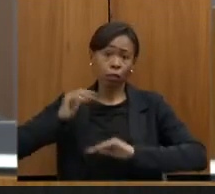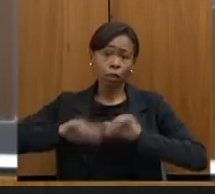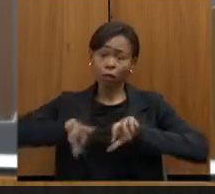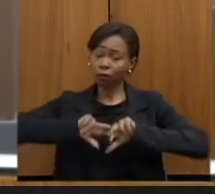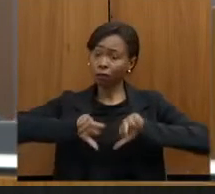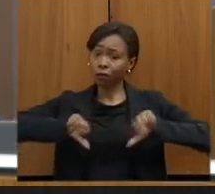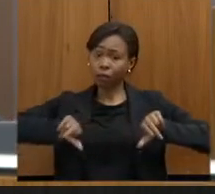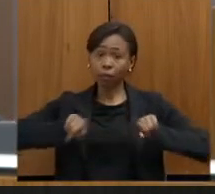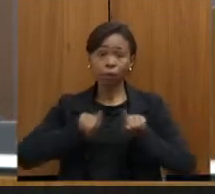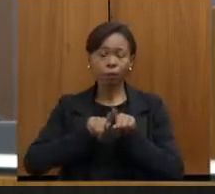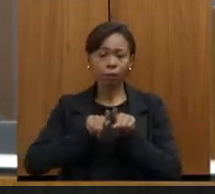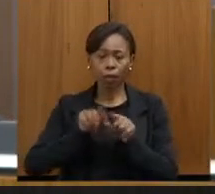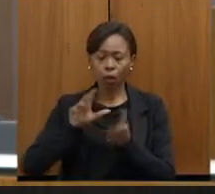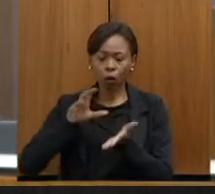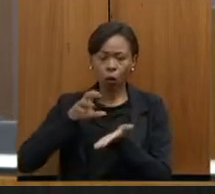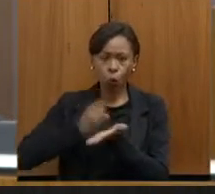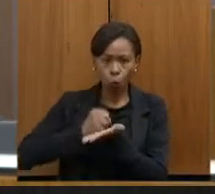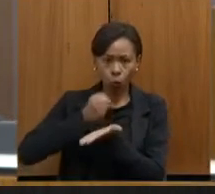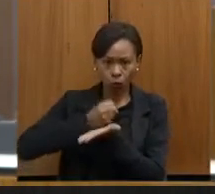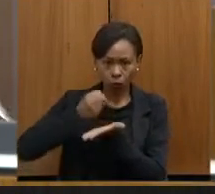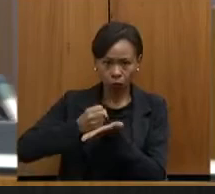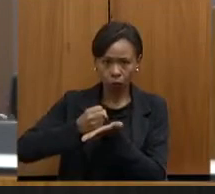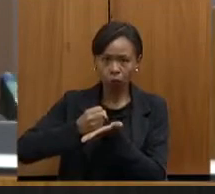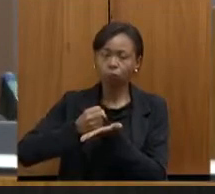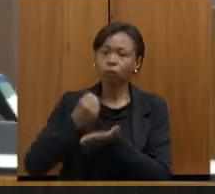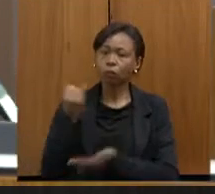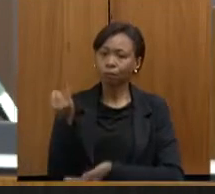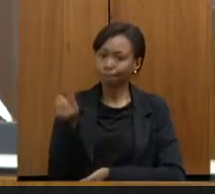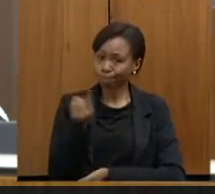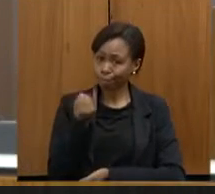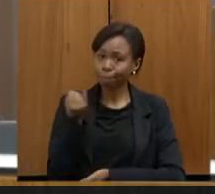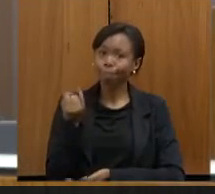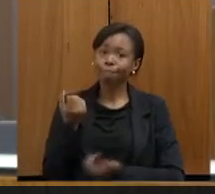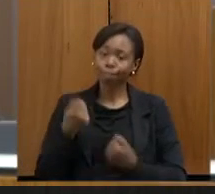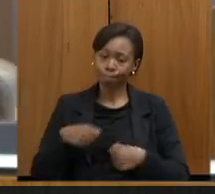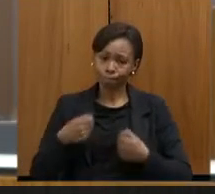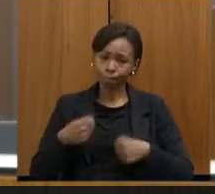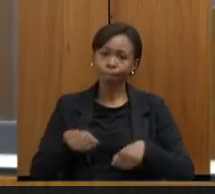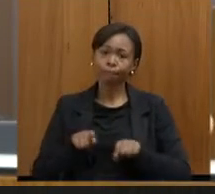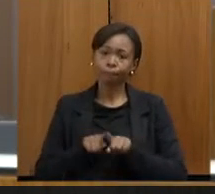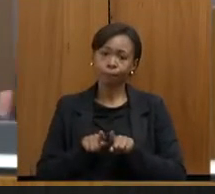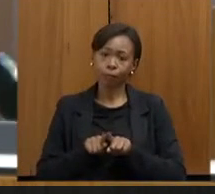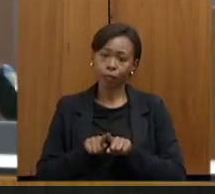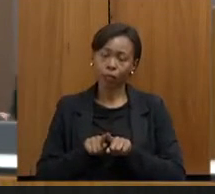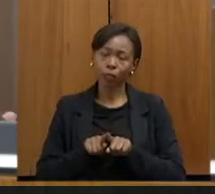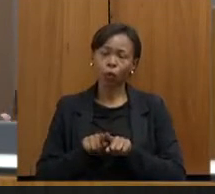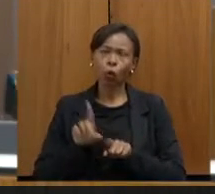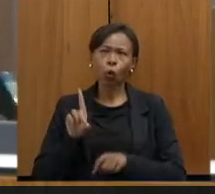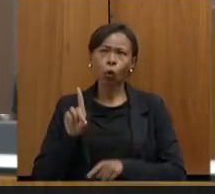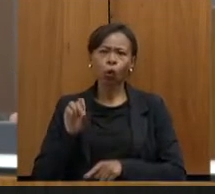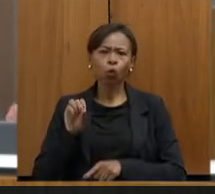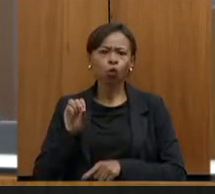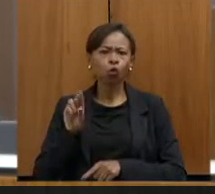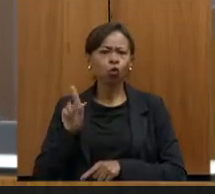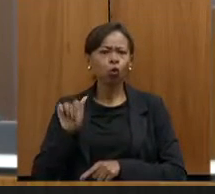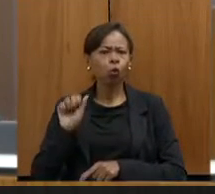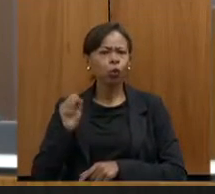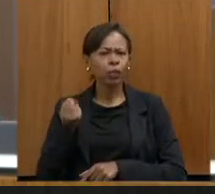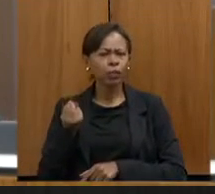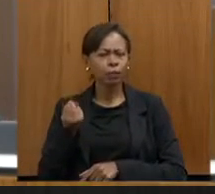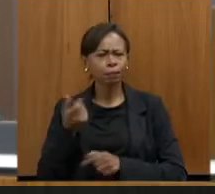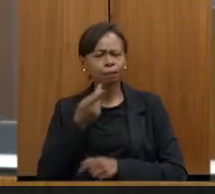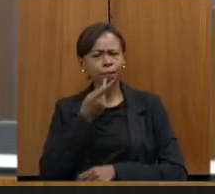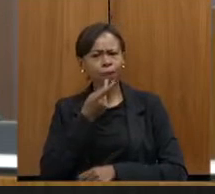cartório é fundamental e algo que o doutor Douglas, eu acho que falou, da